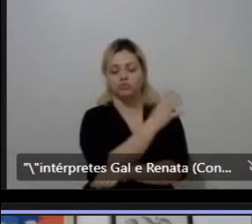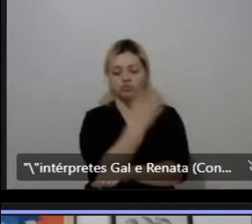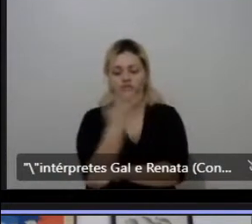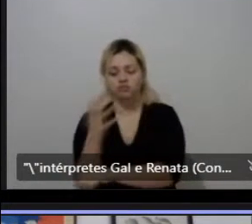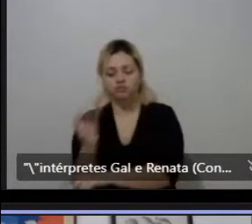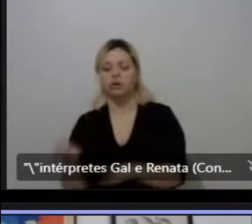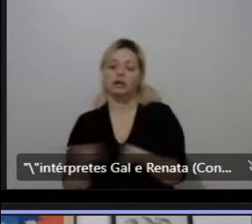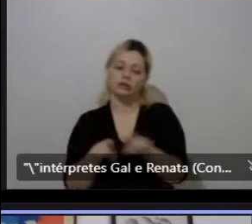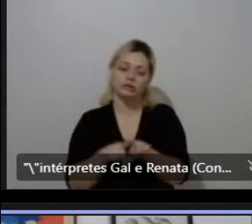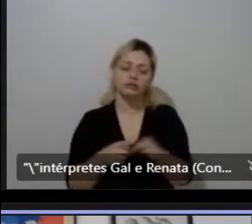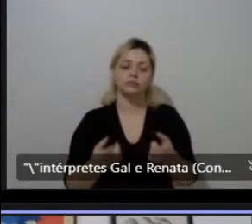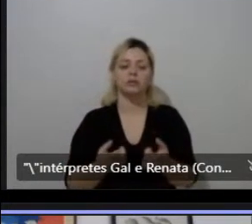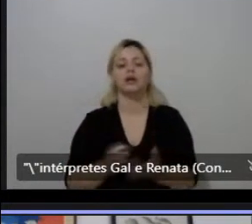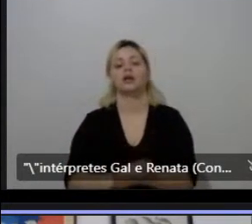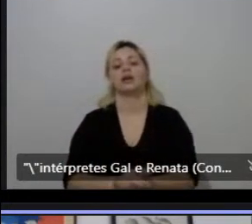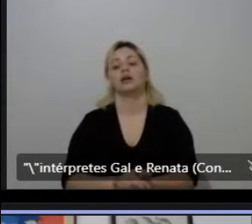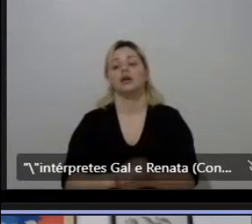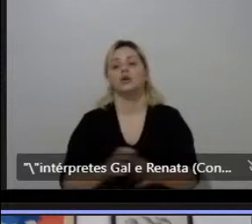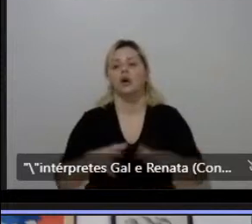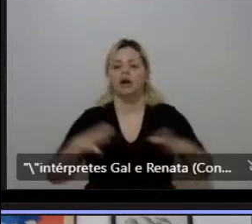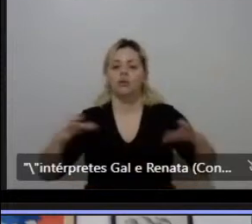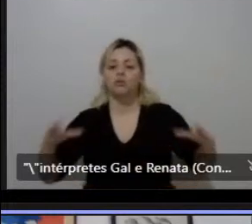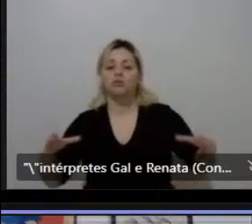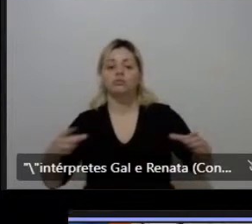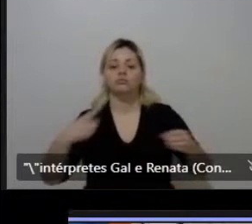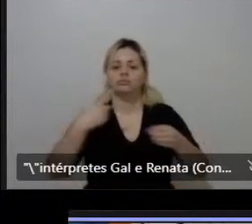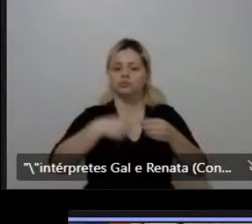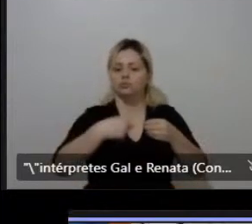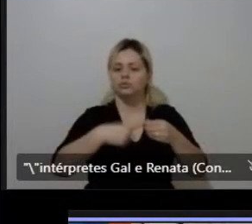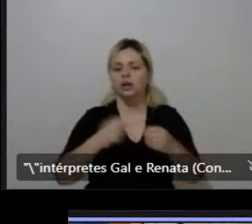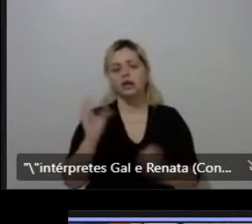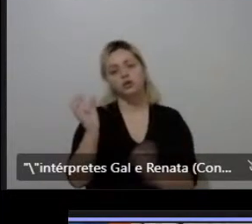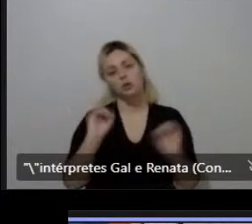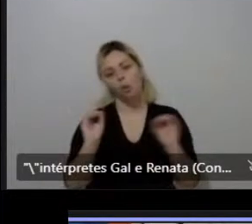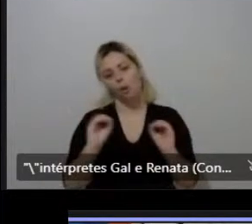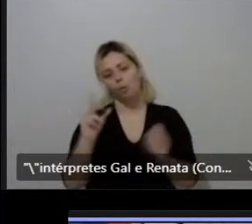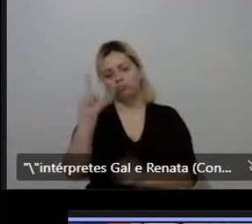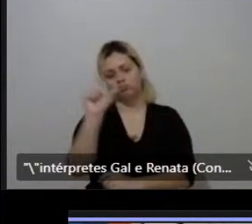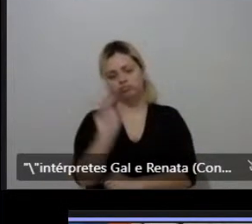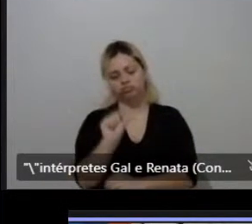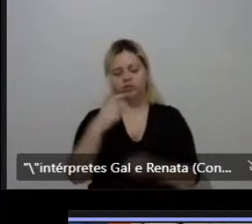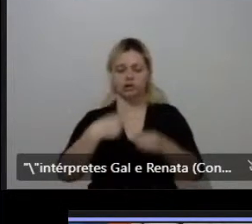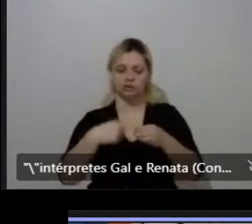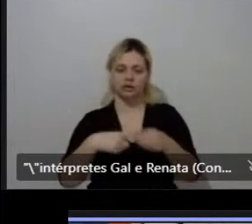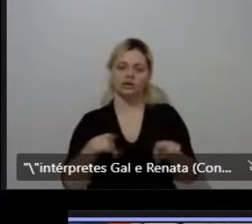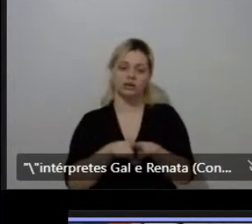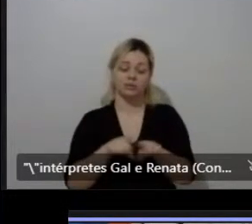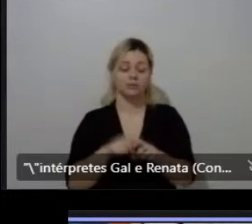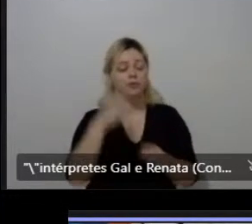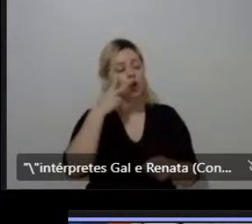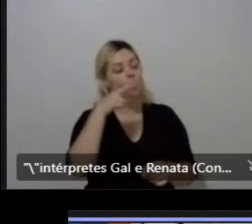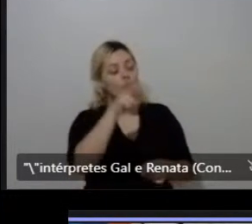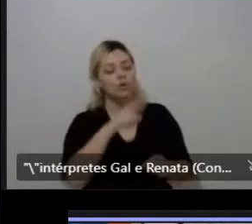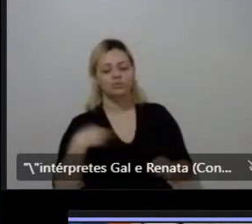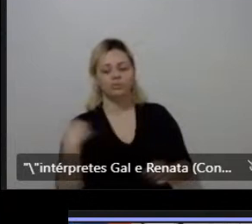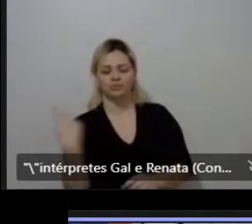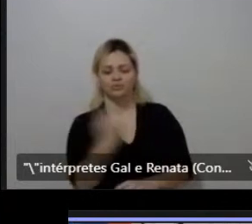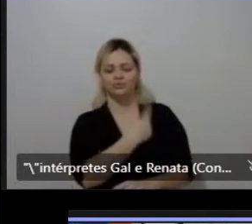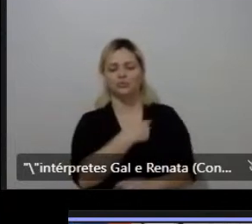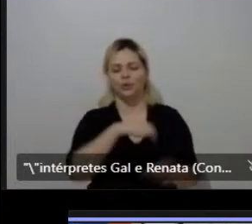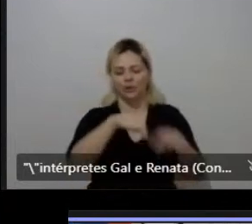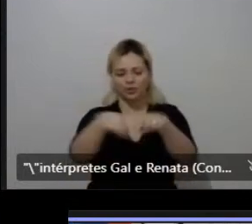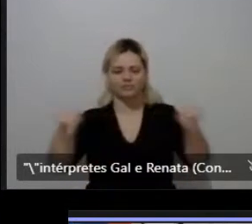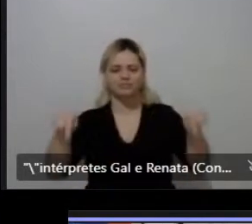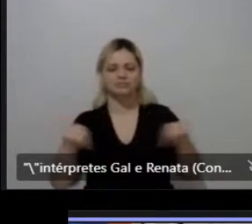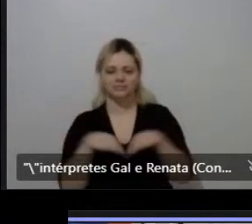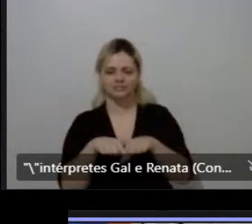do capital nas grandes cidades, ou pequenas ou médias cidades, como a gente observa na nossa região, né, que é a ideia aí da gentrificação, né,